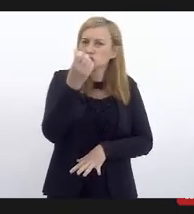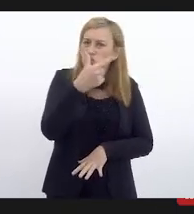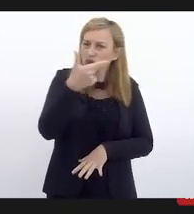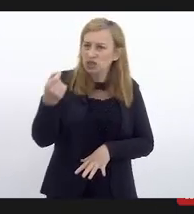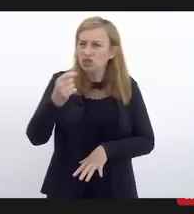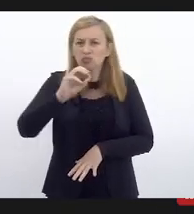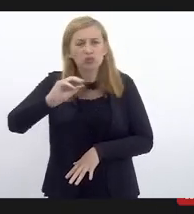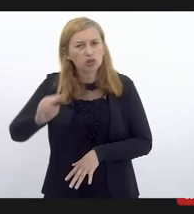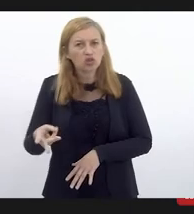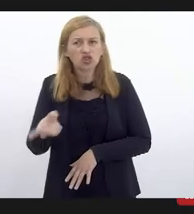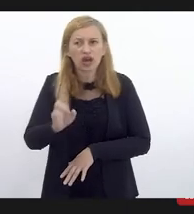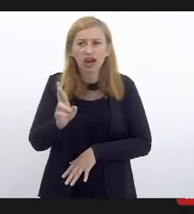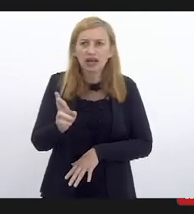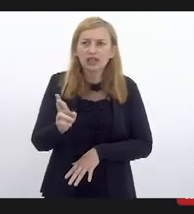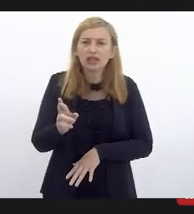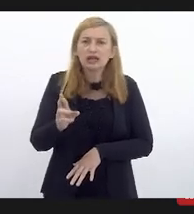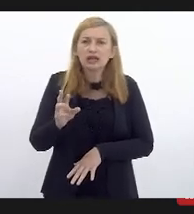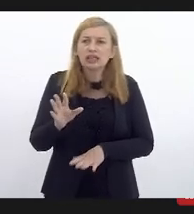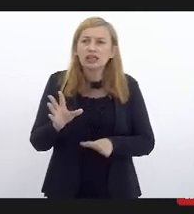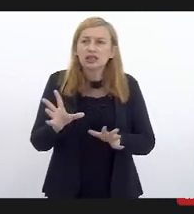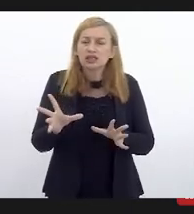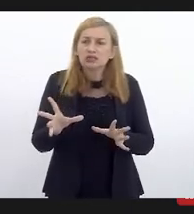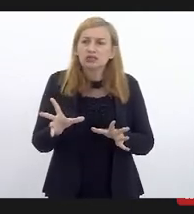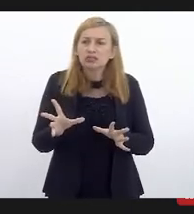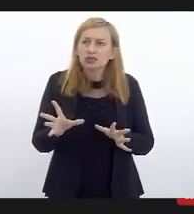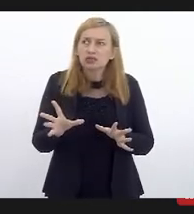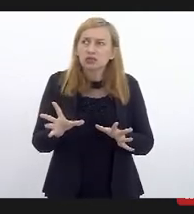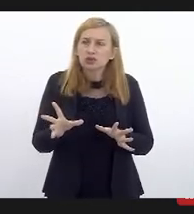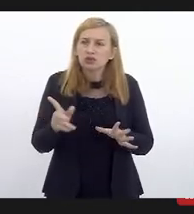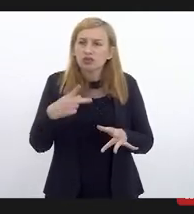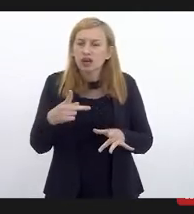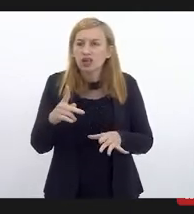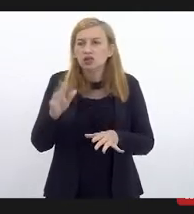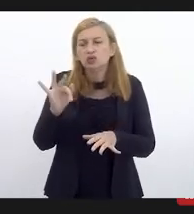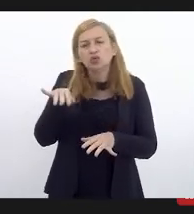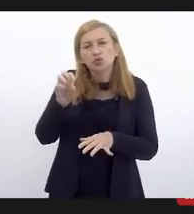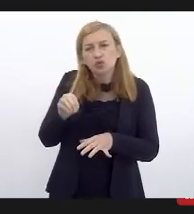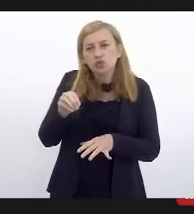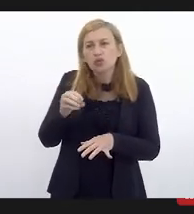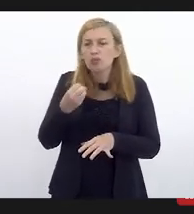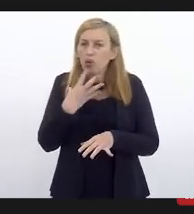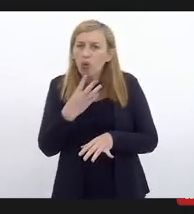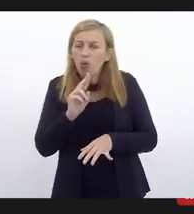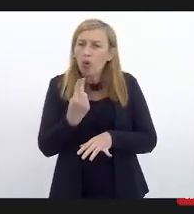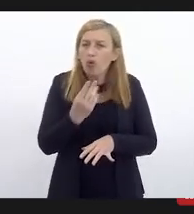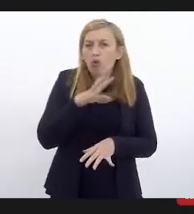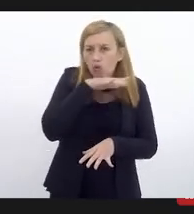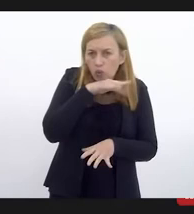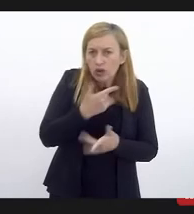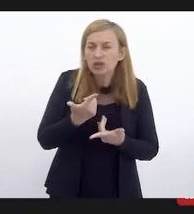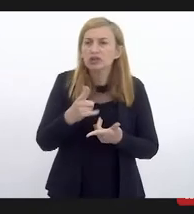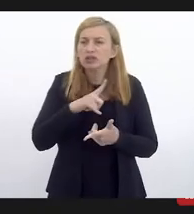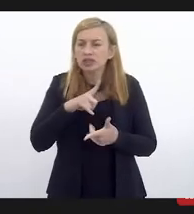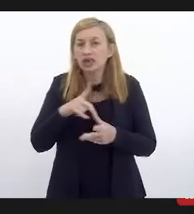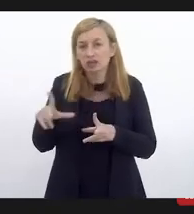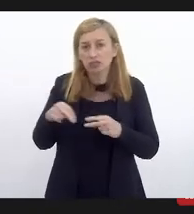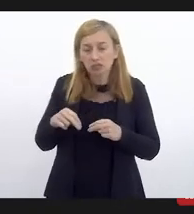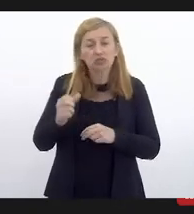reais. Então, sem entrar no mérito do fundo ser bom ou ruim, inclusive ele tem muito